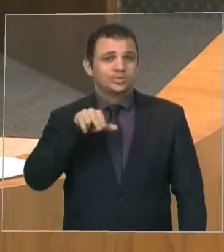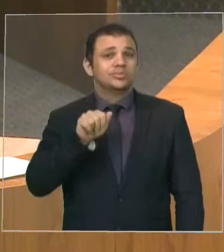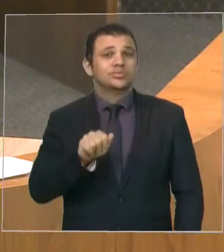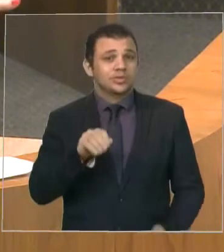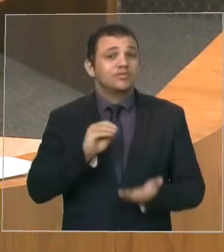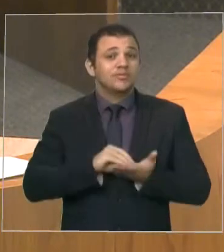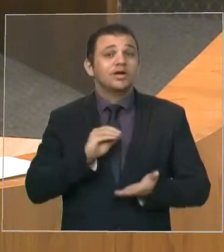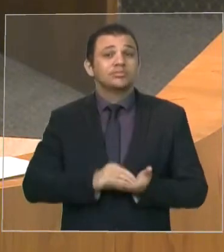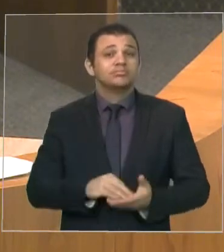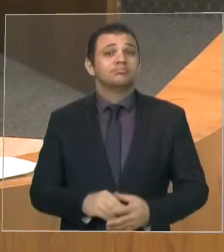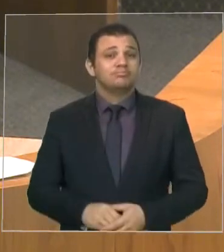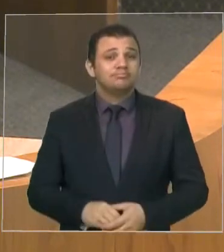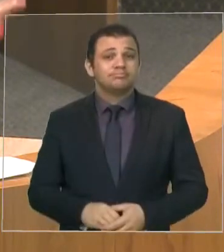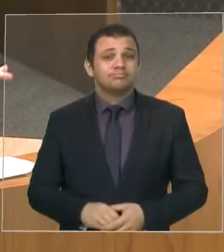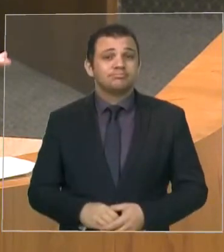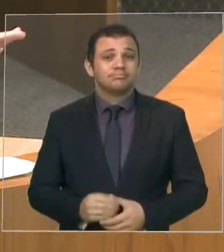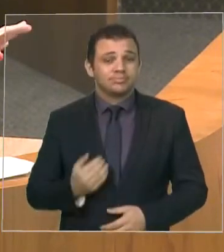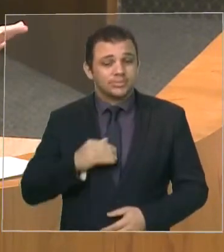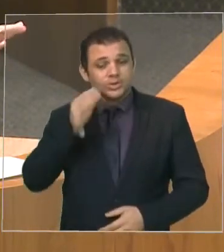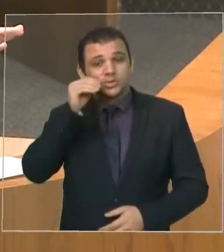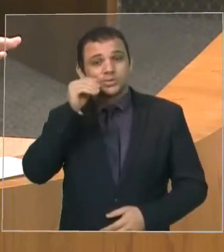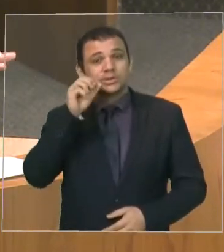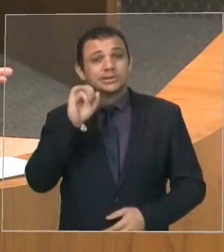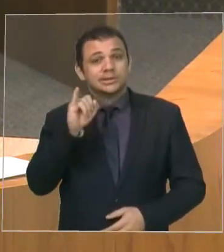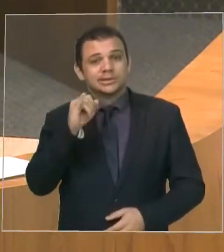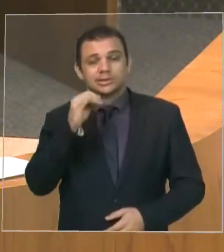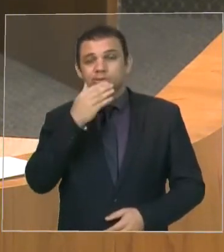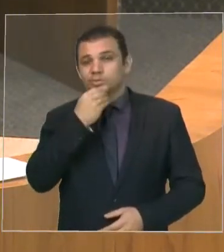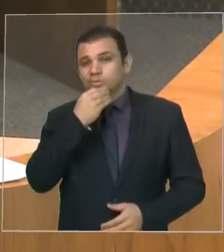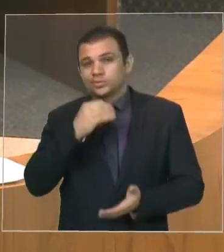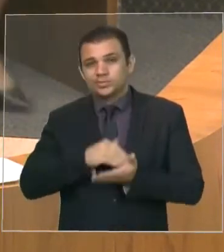Quero saber se o secretário Lula não vai tomar nenhuma providência.